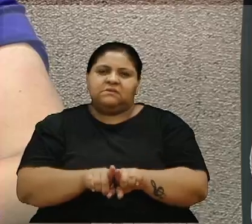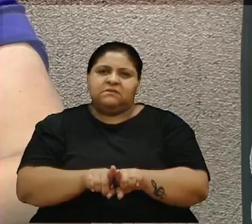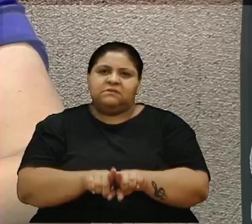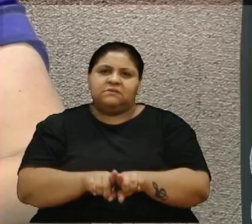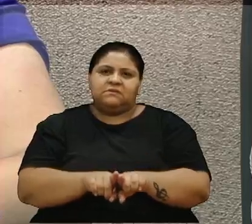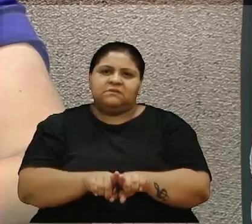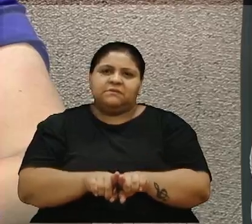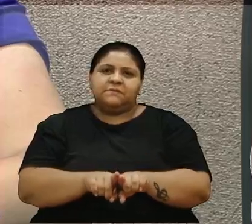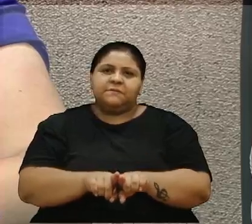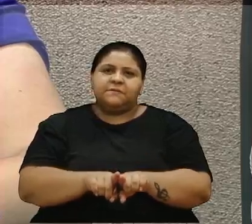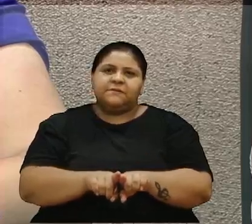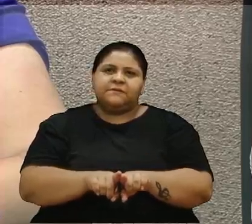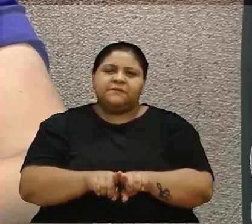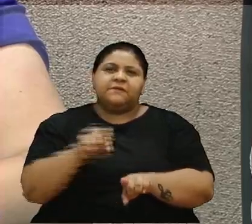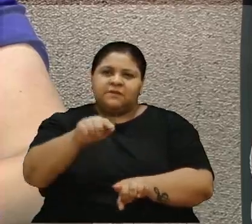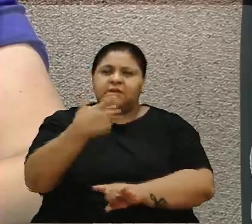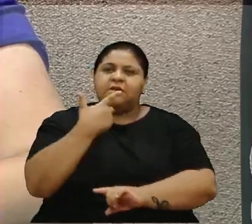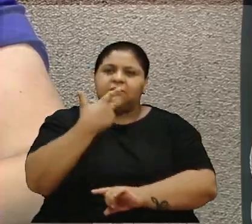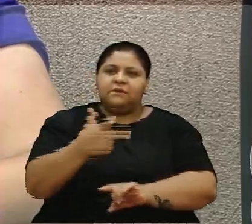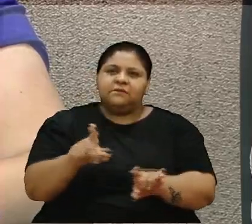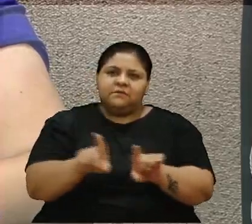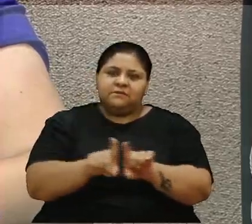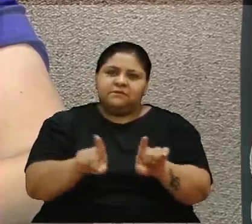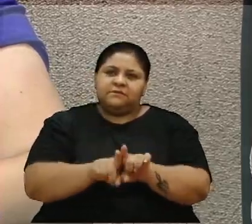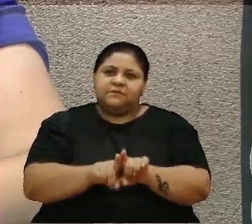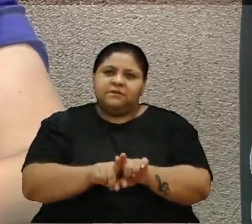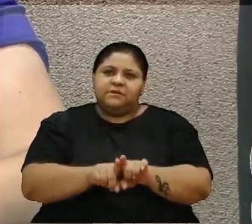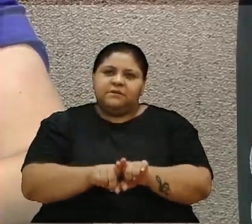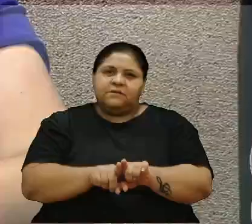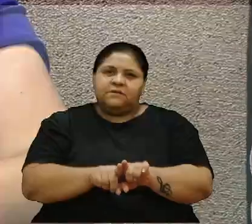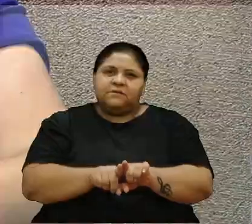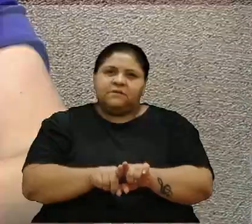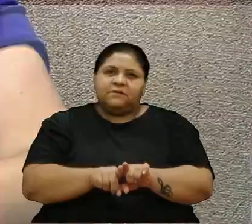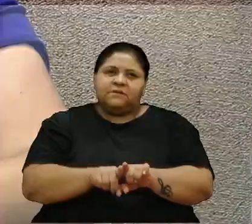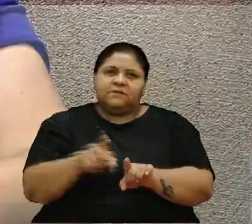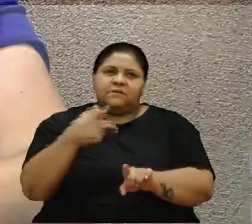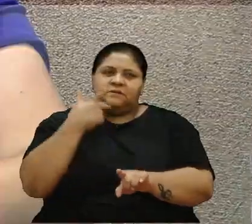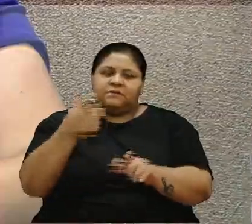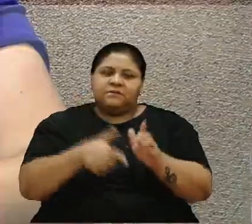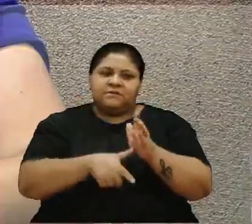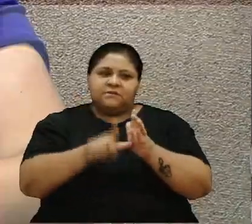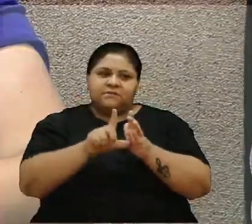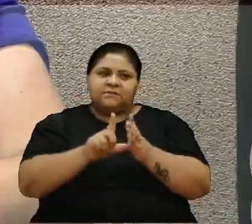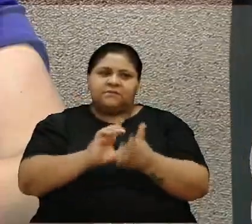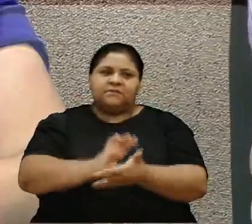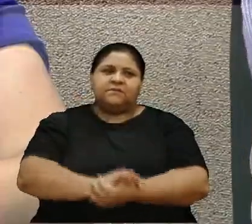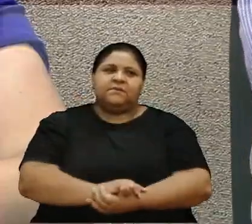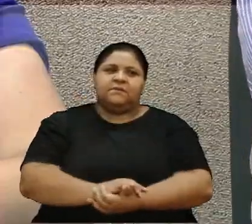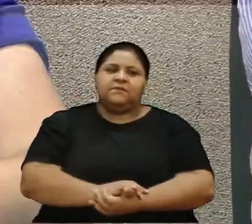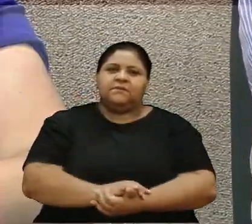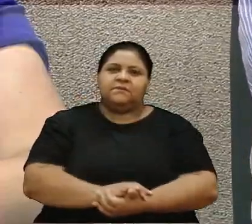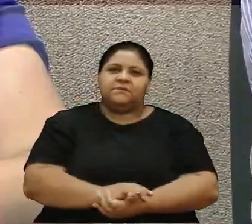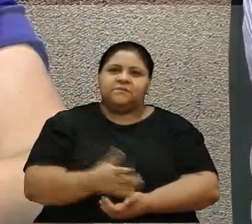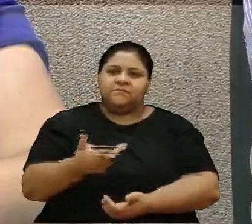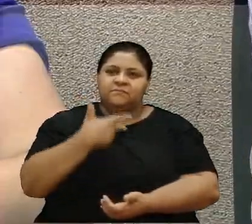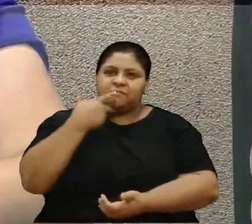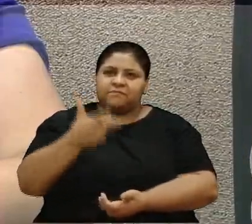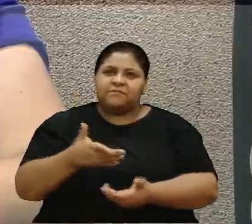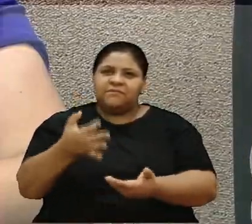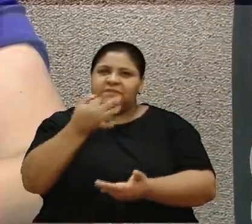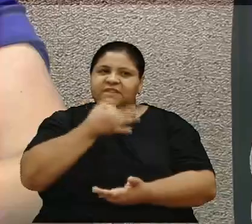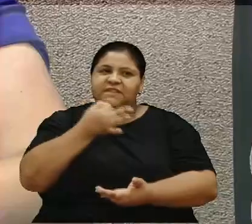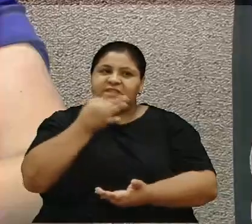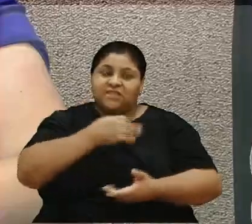gasta, como que a senhora falou, e também a moça que tinha antes, aí, a Samanta, né, Samanta? Isso. Falou também, Caxias já